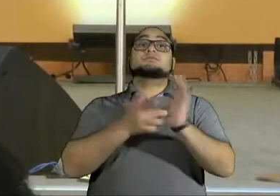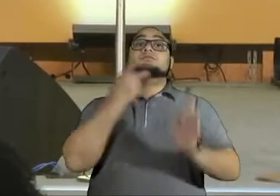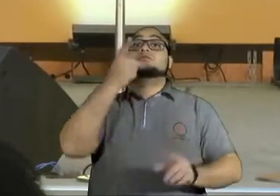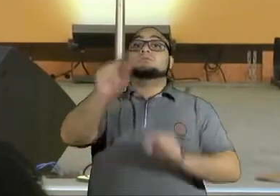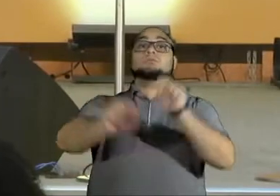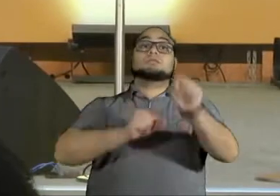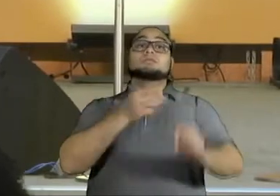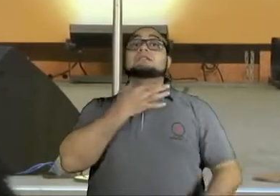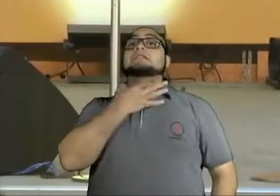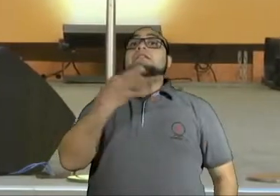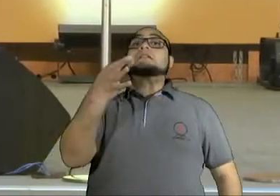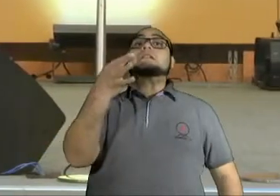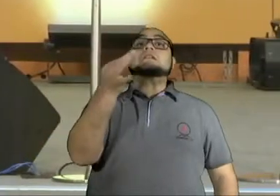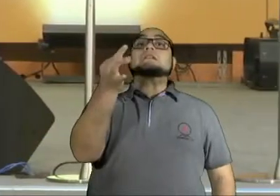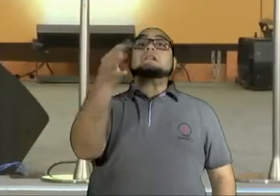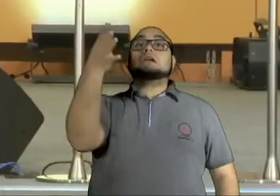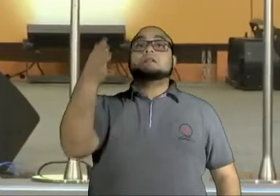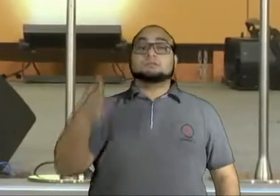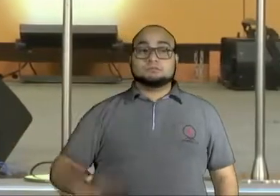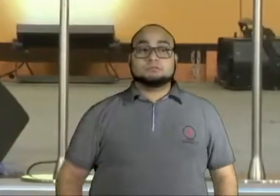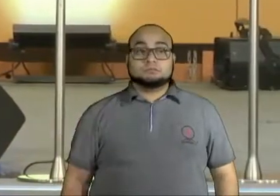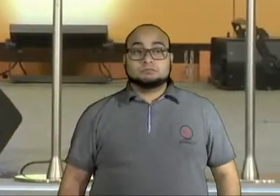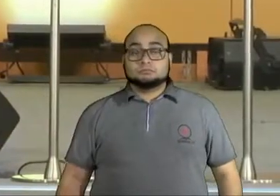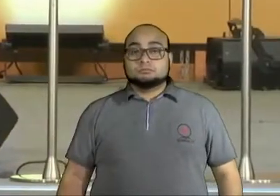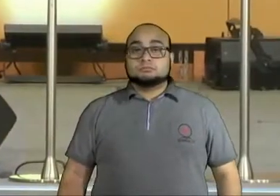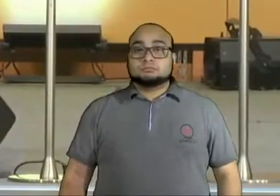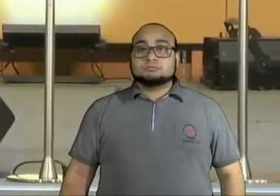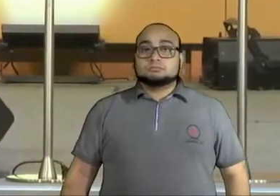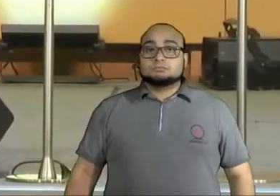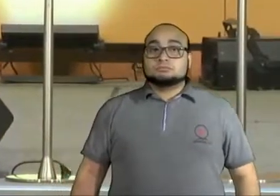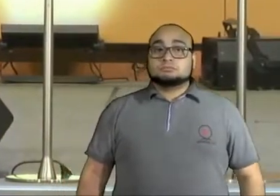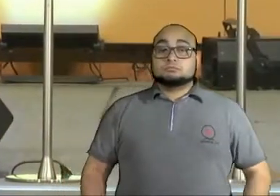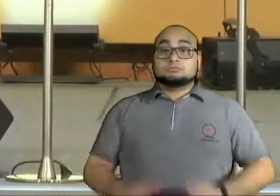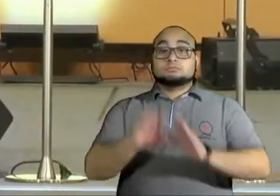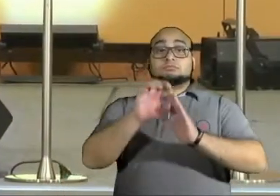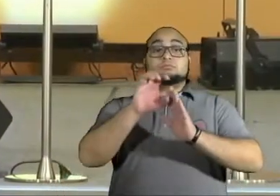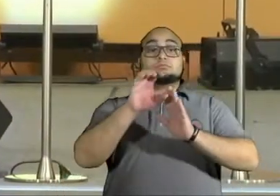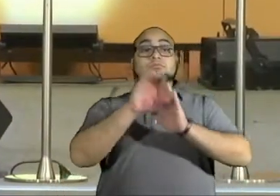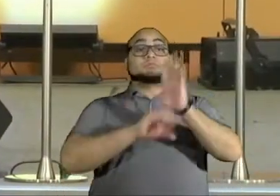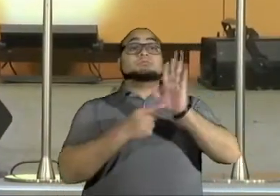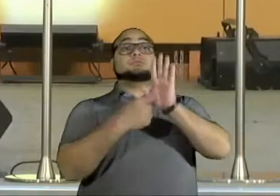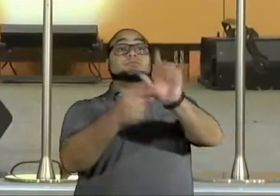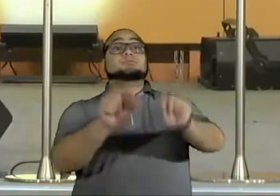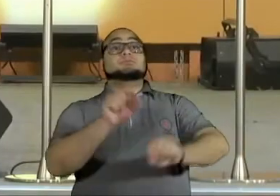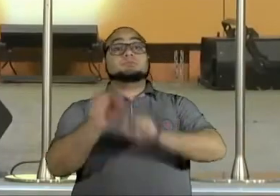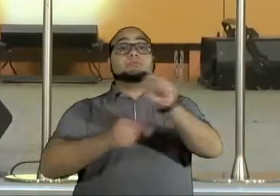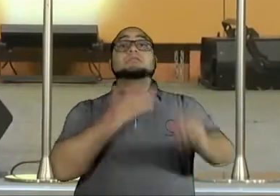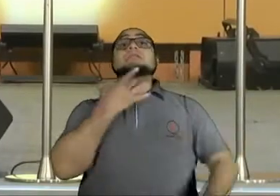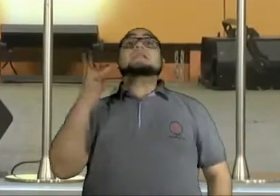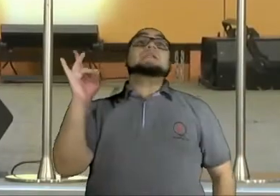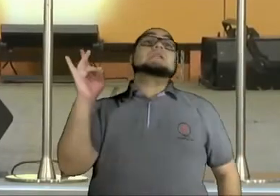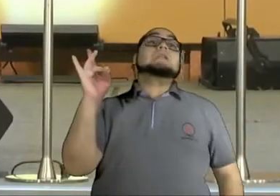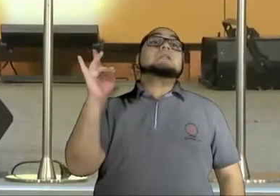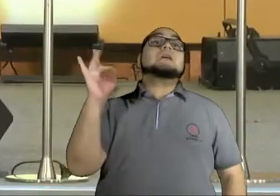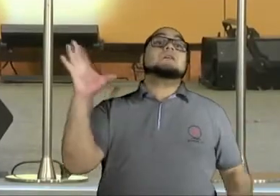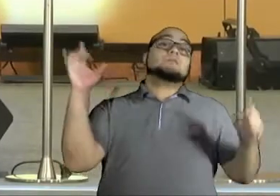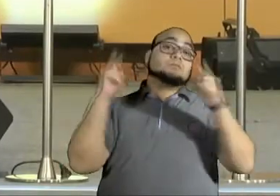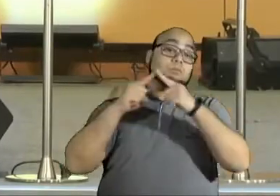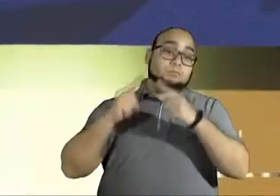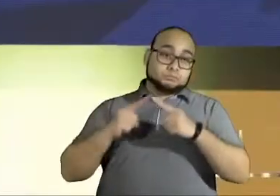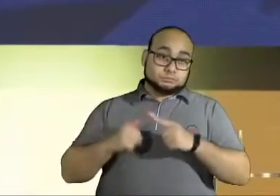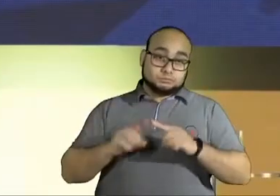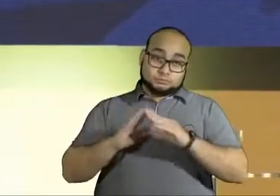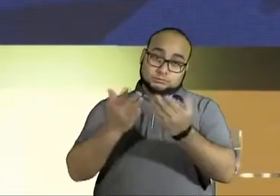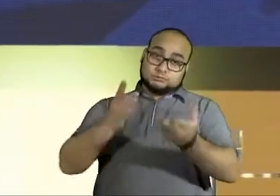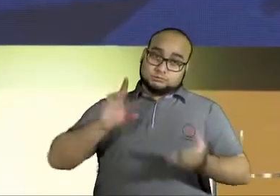melhor. O texto diz assim: e disse, tenho sede, para que se cumprisse a...